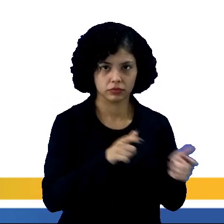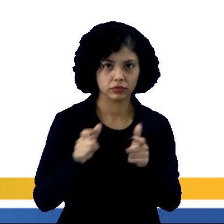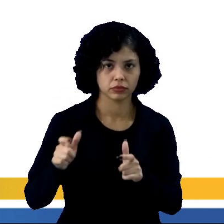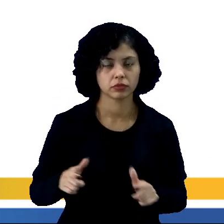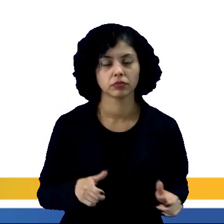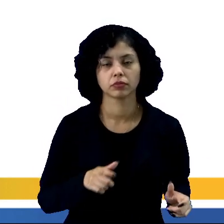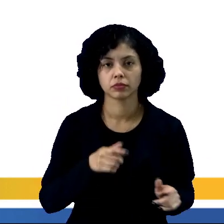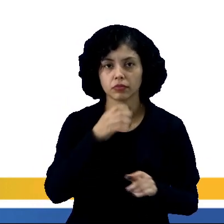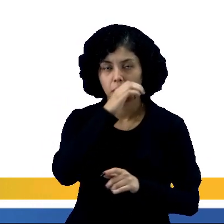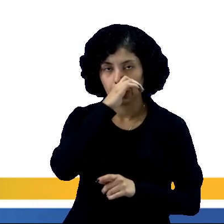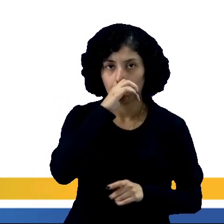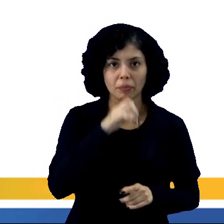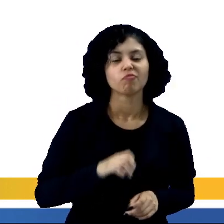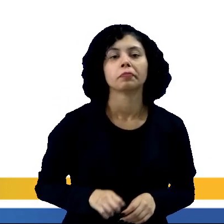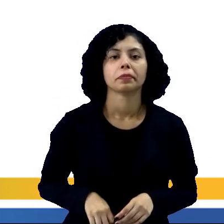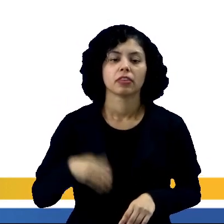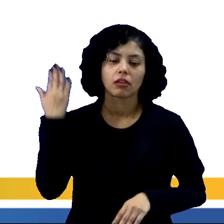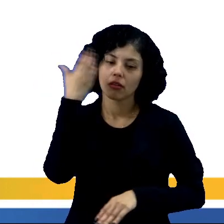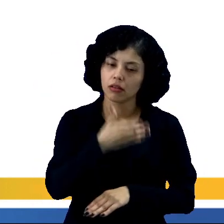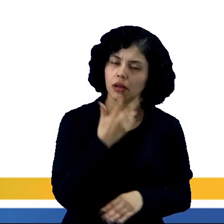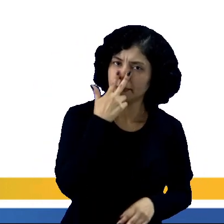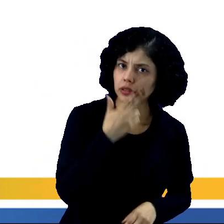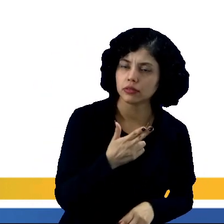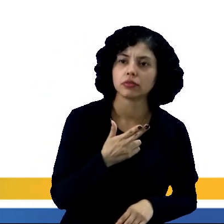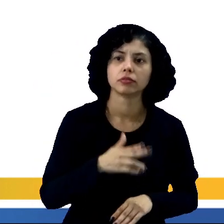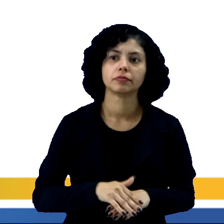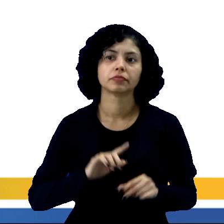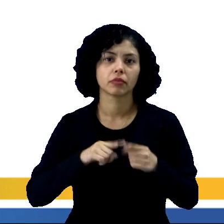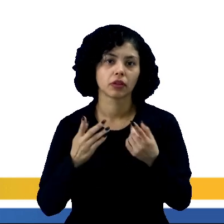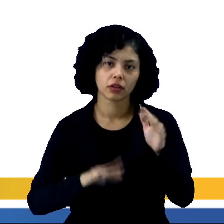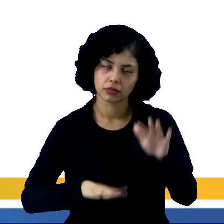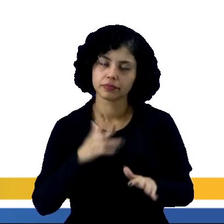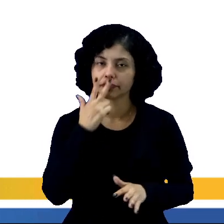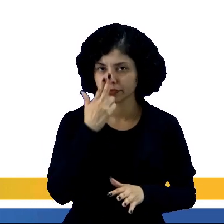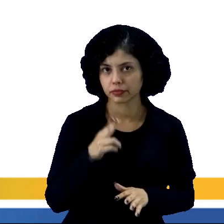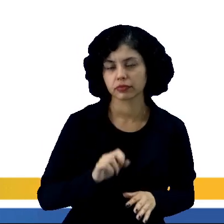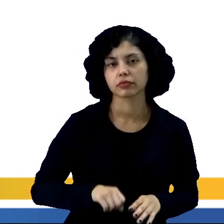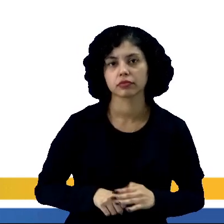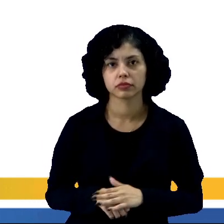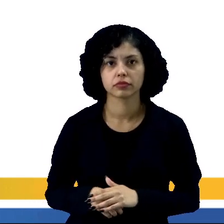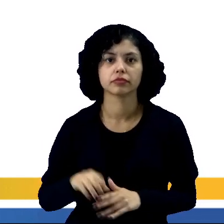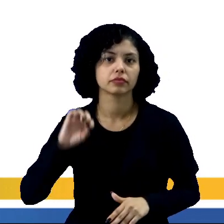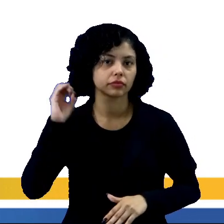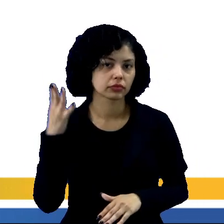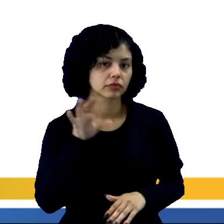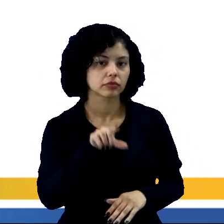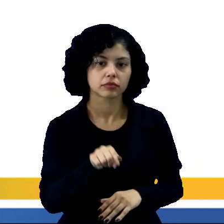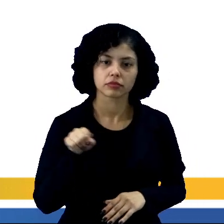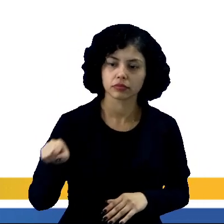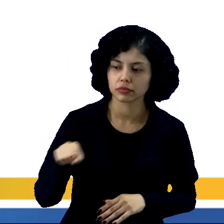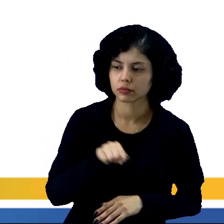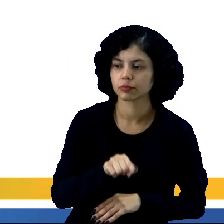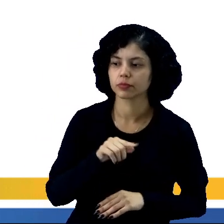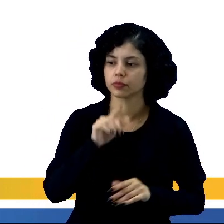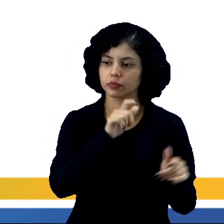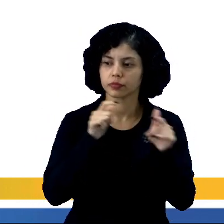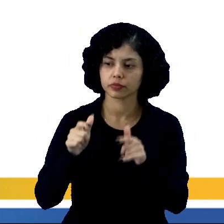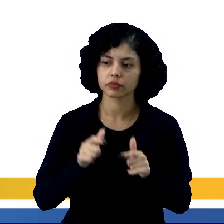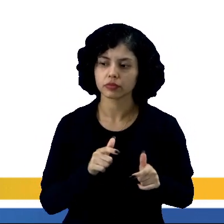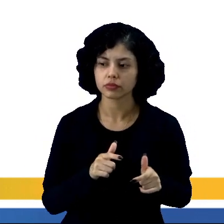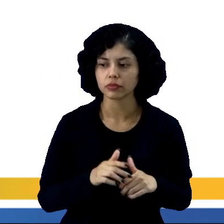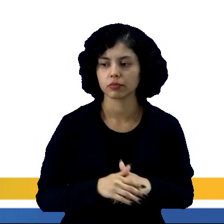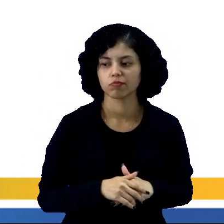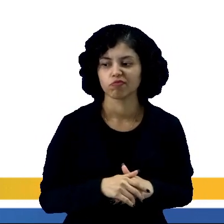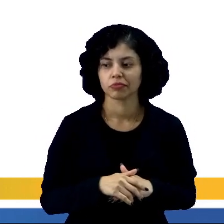aquele lugar ali. Às vezes ele não aparece diretamente, né? Mas às vezes ele aparece, ó, está acontecendo aqui neste lugar,